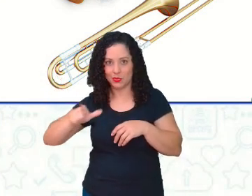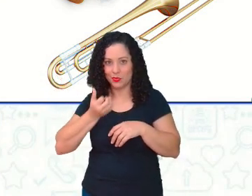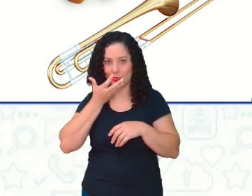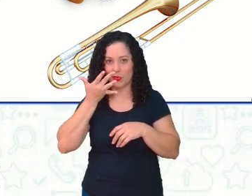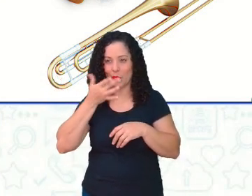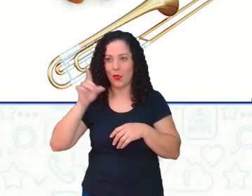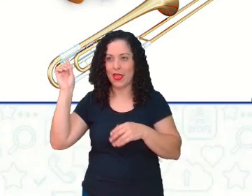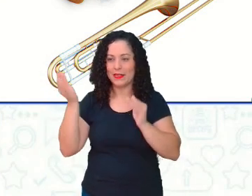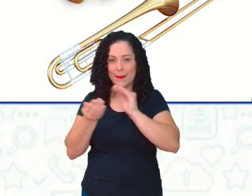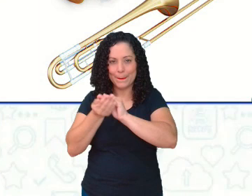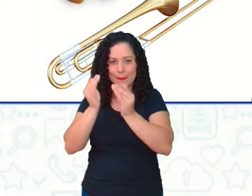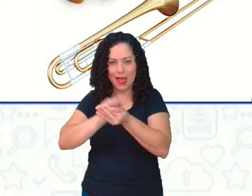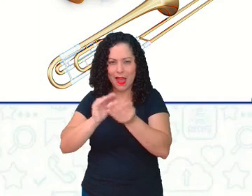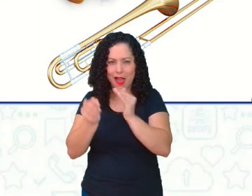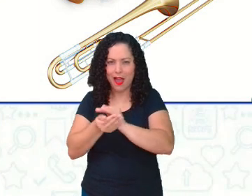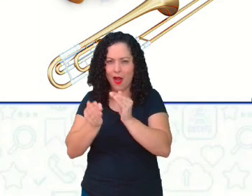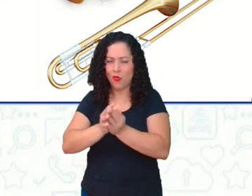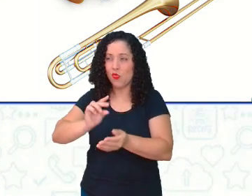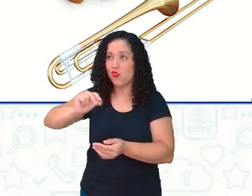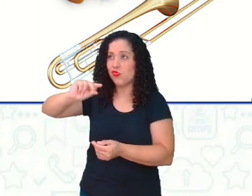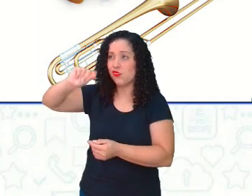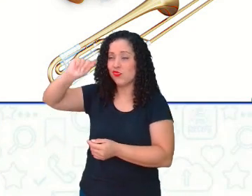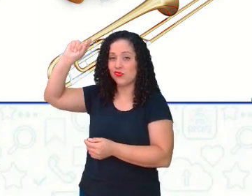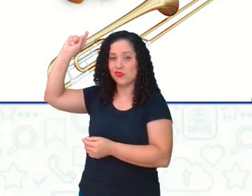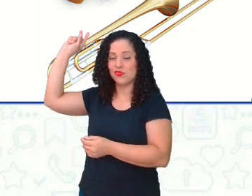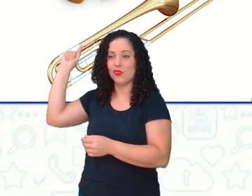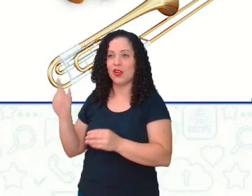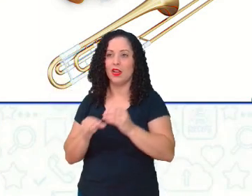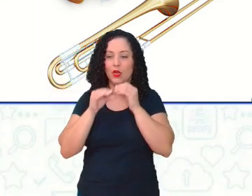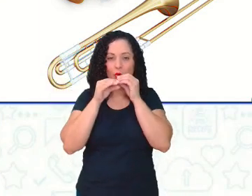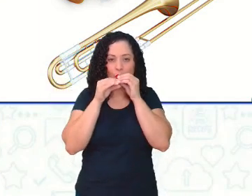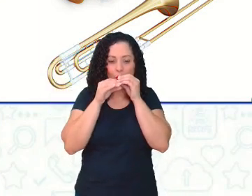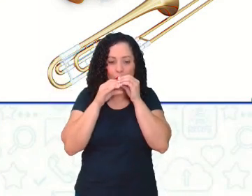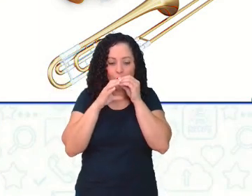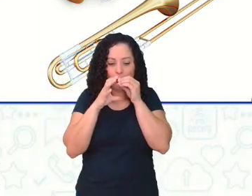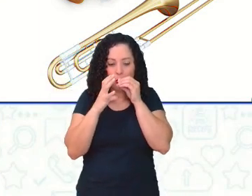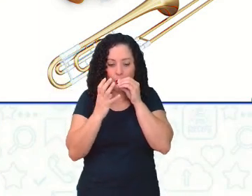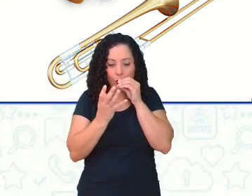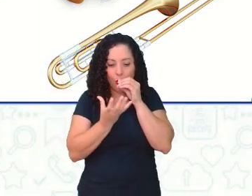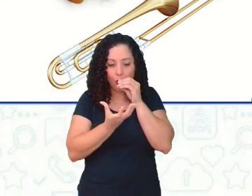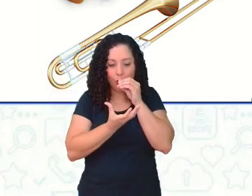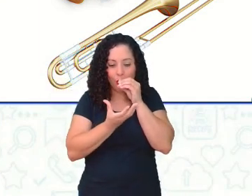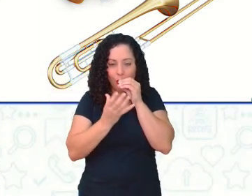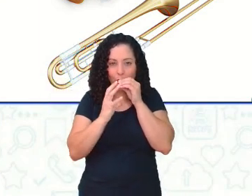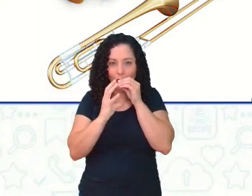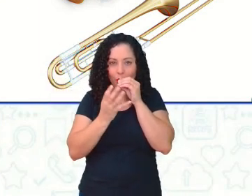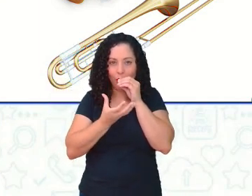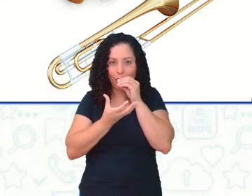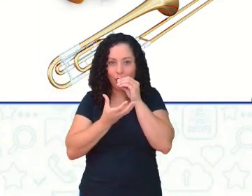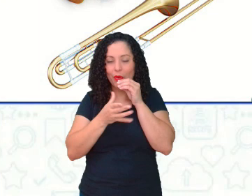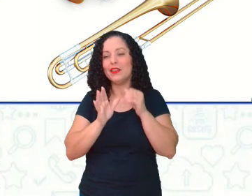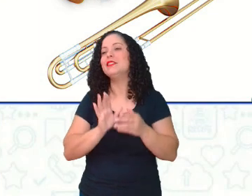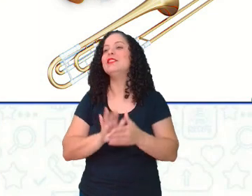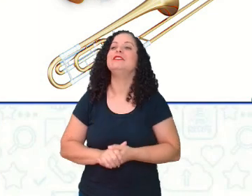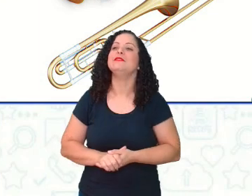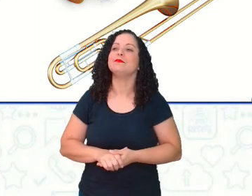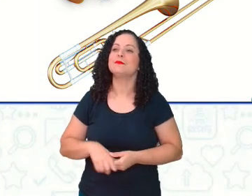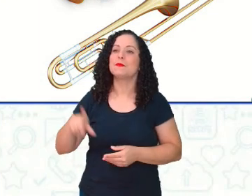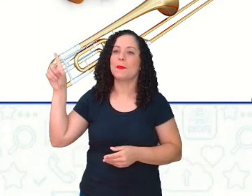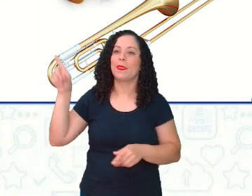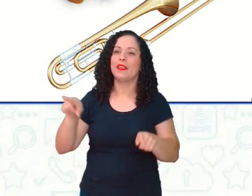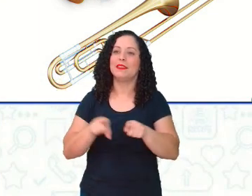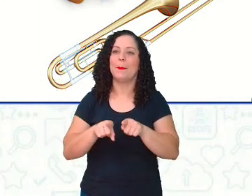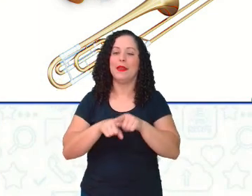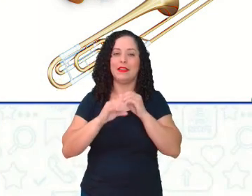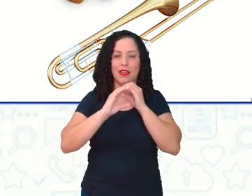É um instrumento bem primitivo, bem interessante. Parece mais um apitinho, né? Aí vocês estão vendo o saxofone, né? Que é um